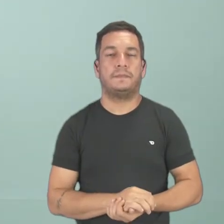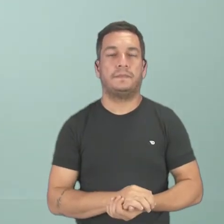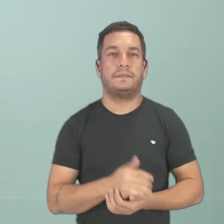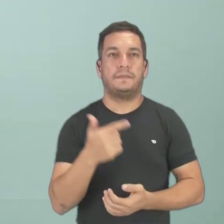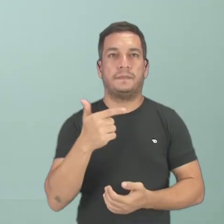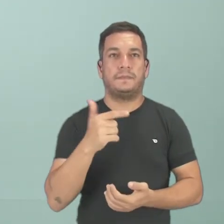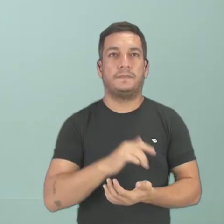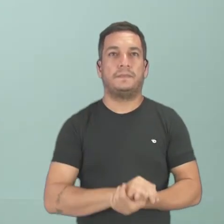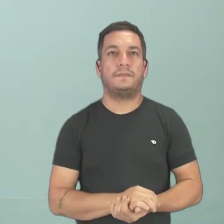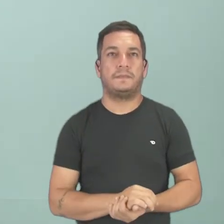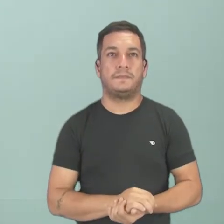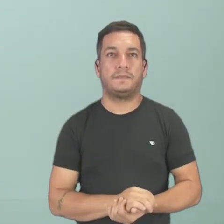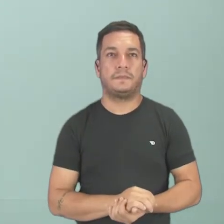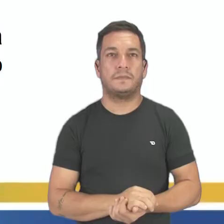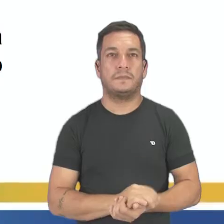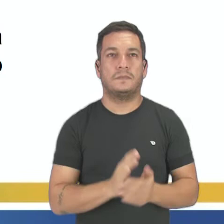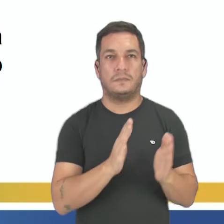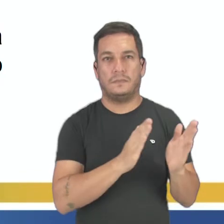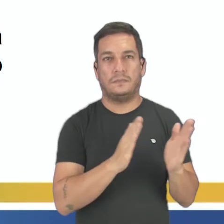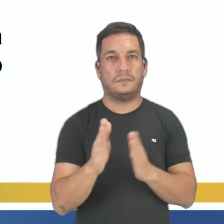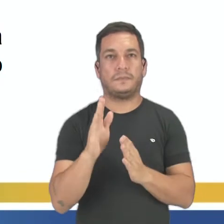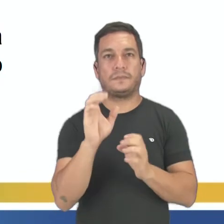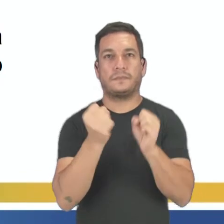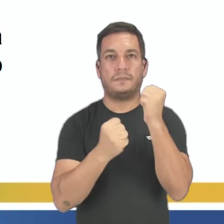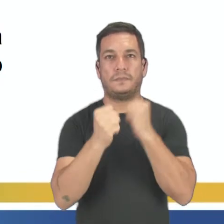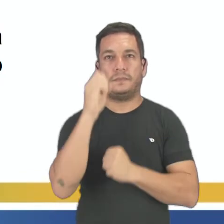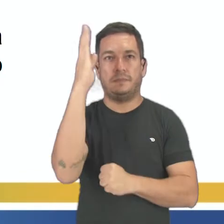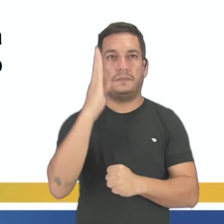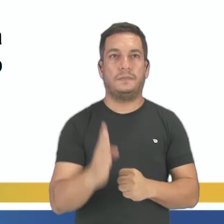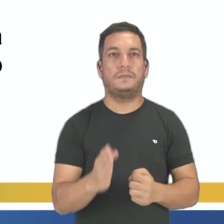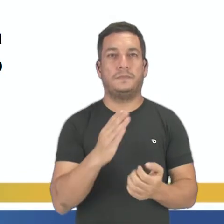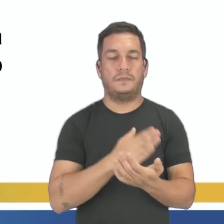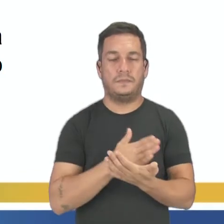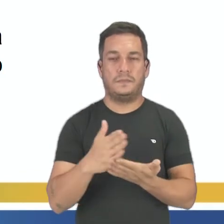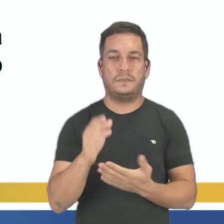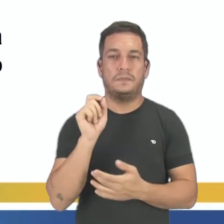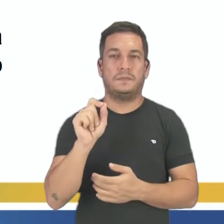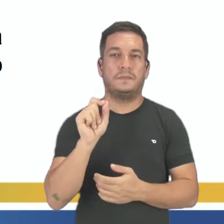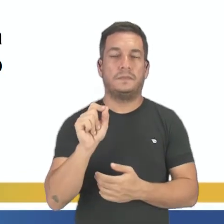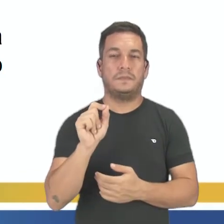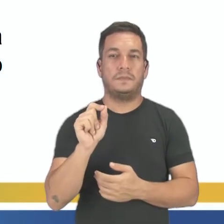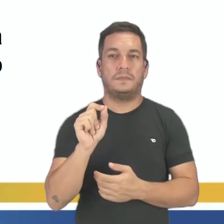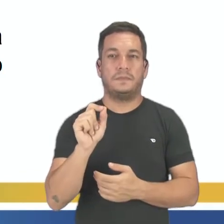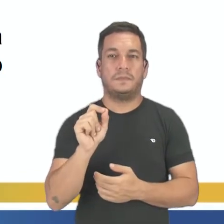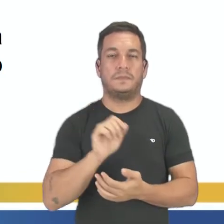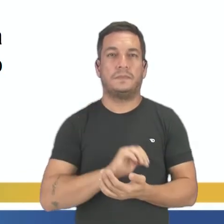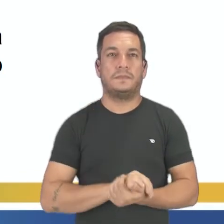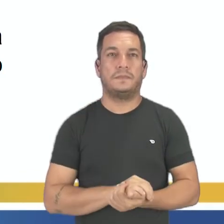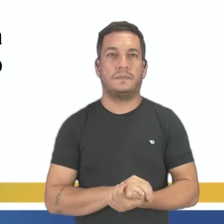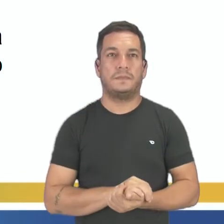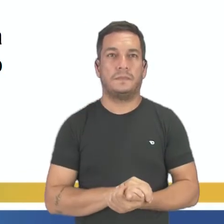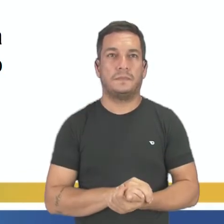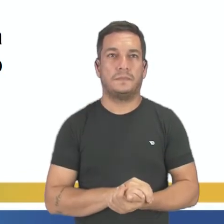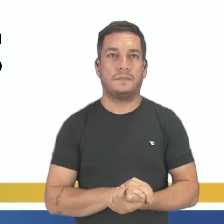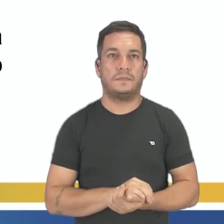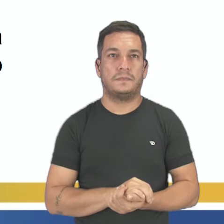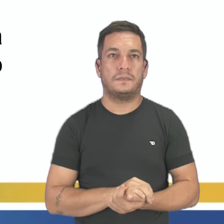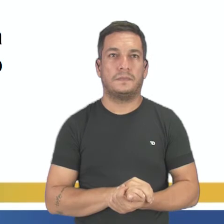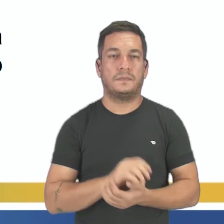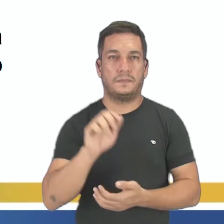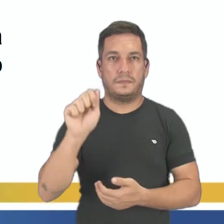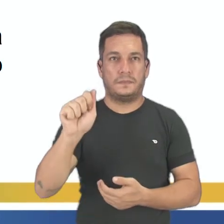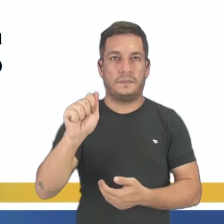Questão 2. O processo de industrialização no Brasil foi iniciado de maneira mais consolidada.